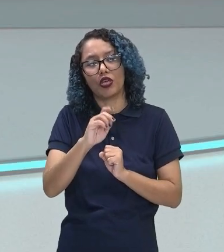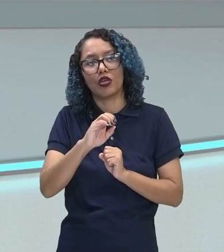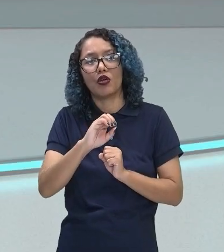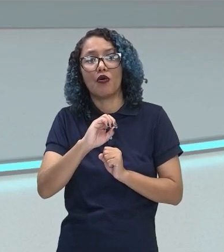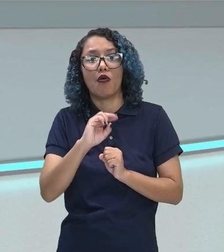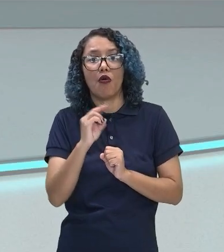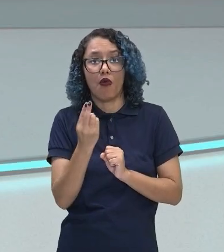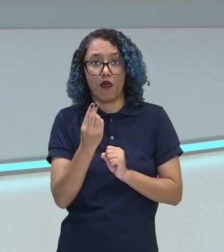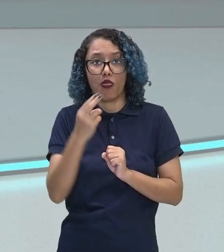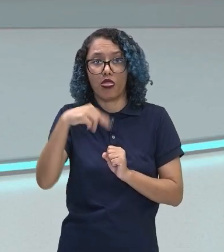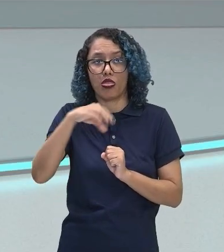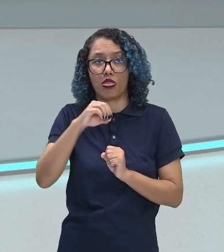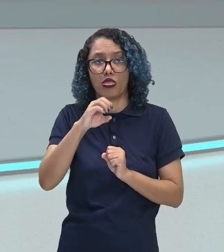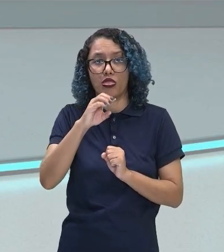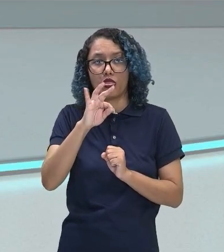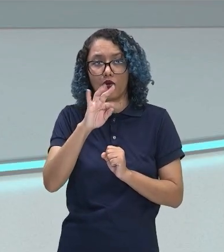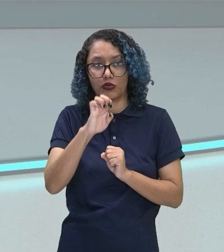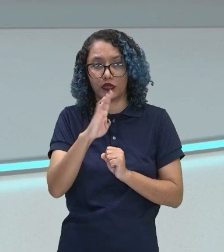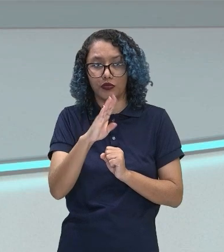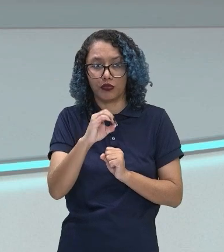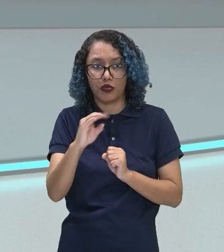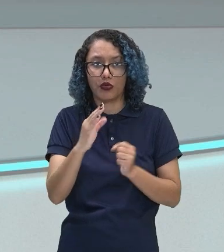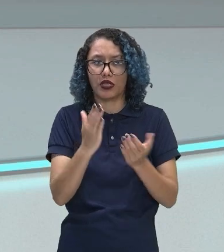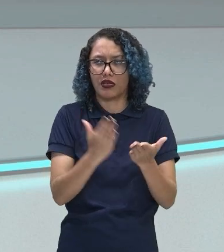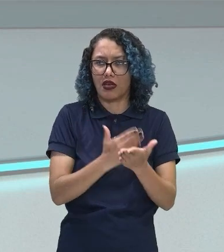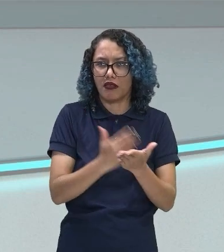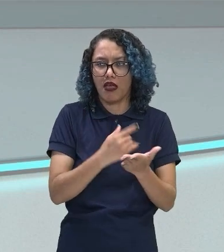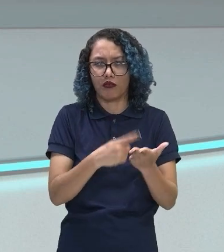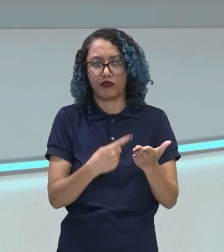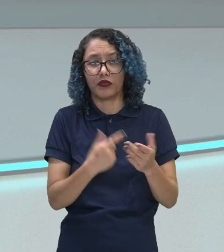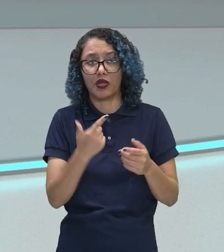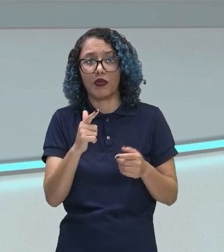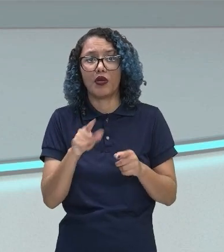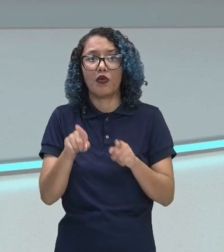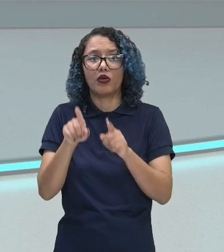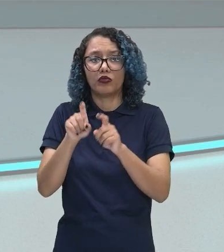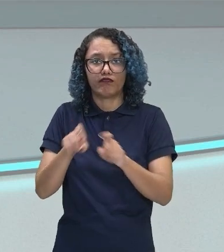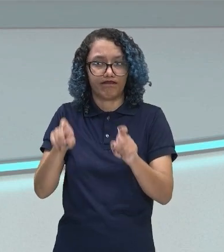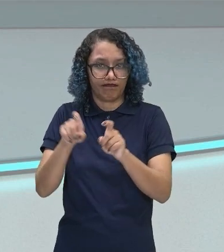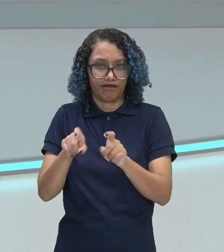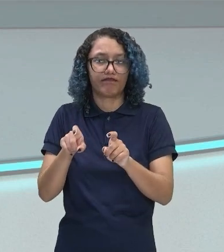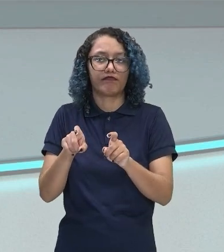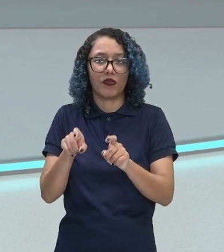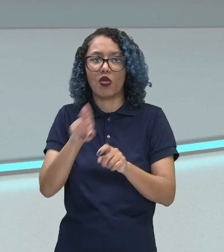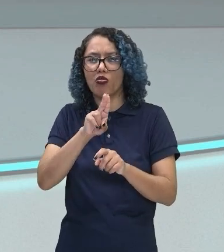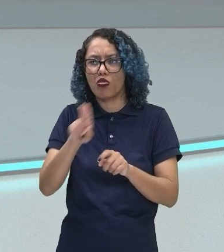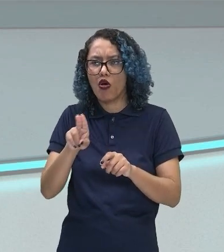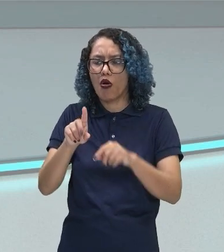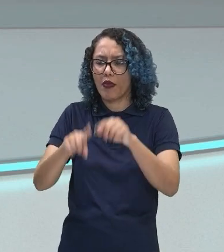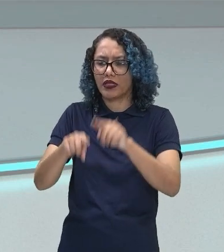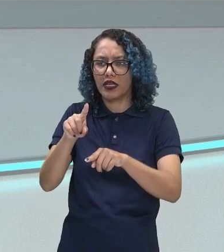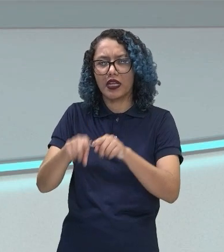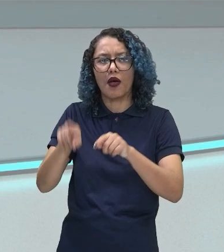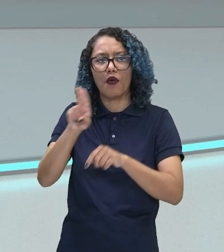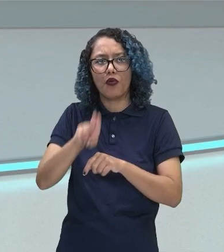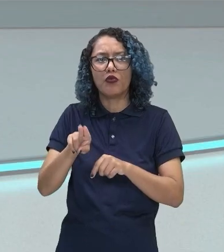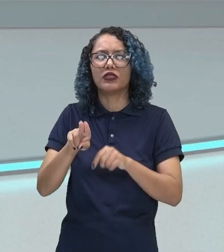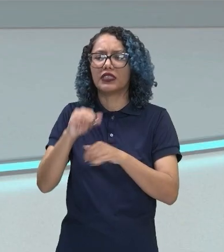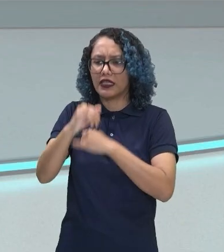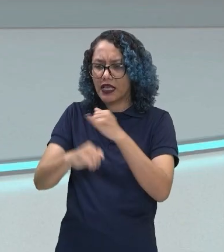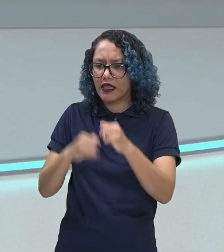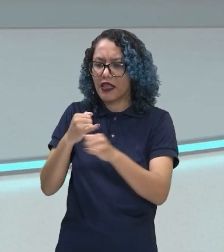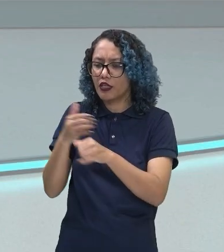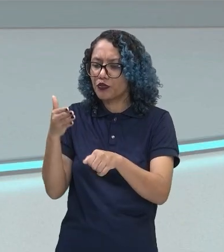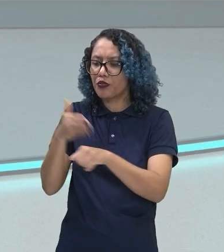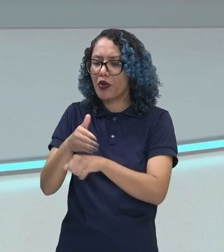que é livro. Aí nós temos computer, computador. Né? Como é que é o nome daquele aparelho que nós utilizamos para acessar a internet? Ele tem um